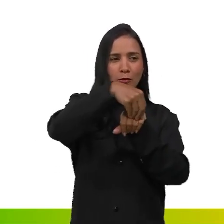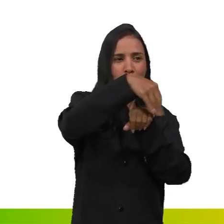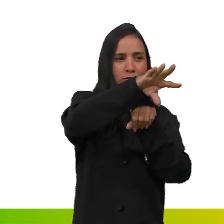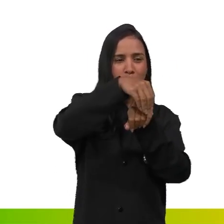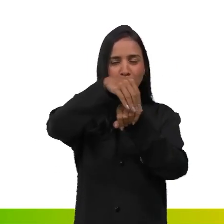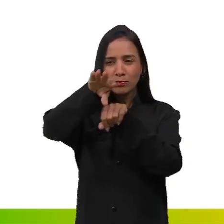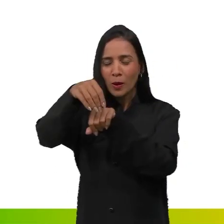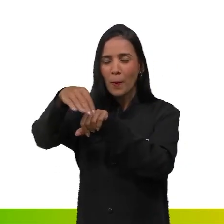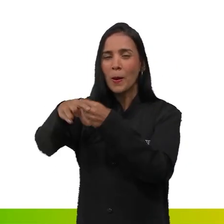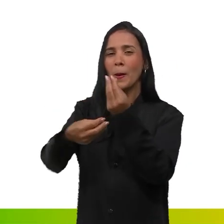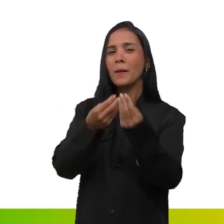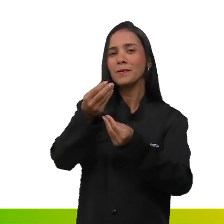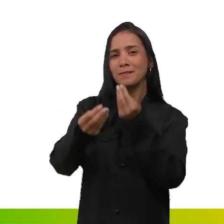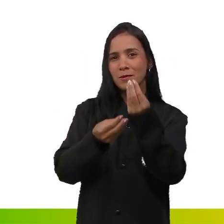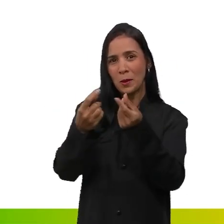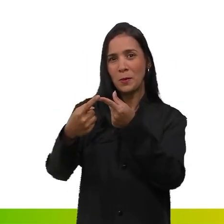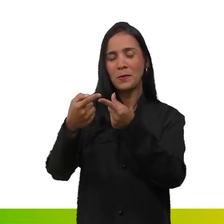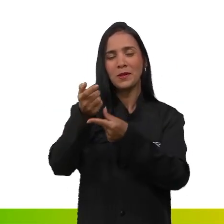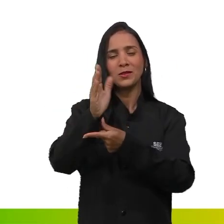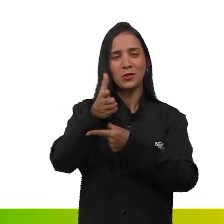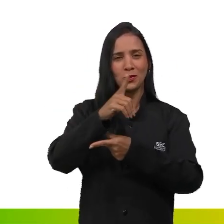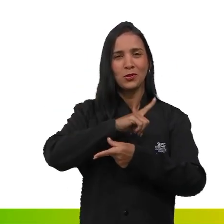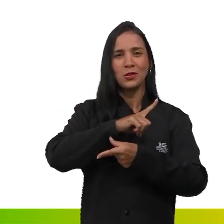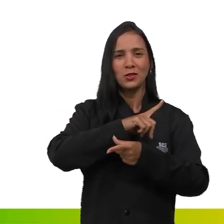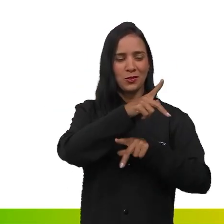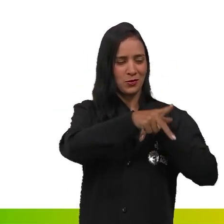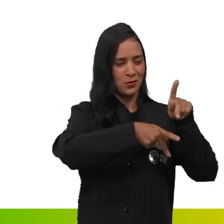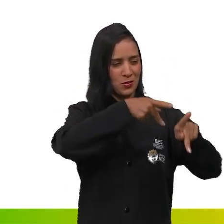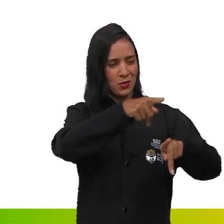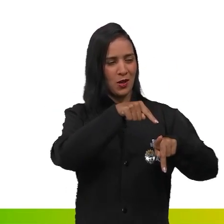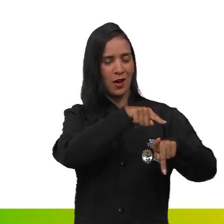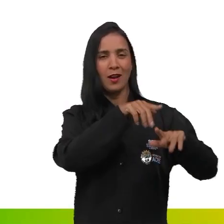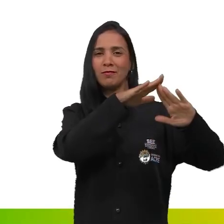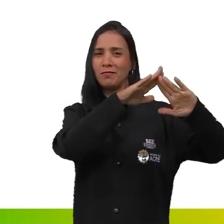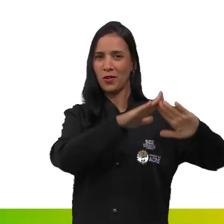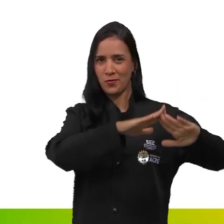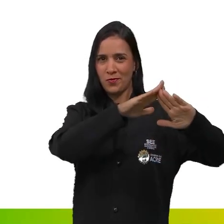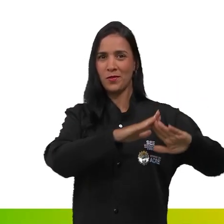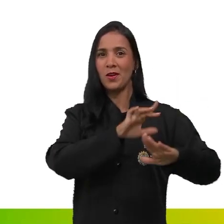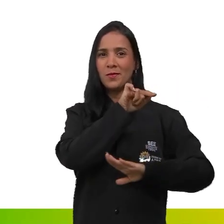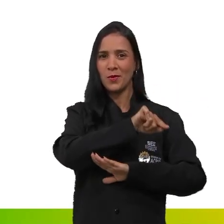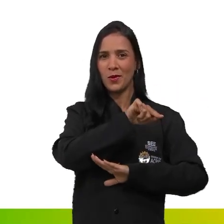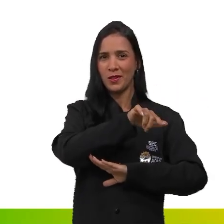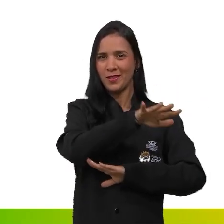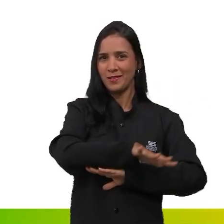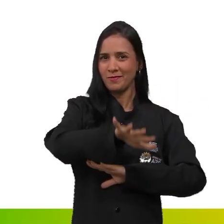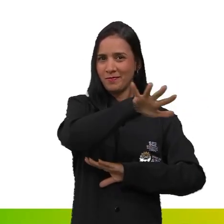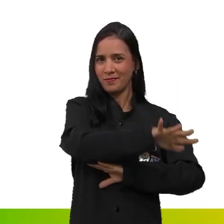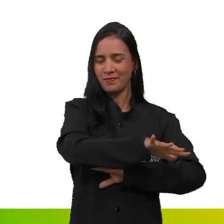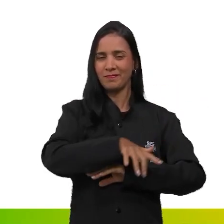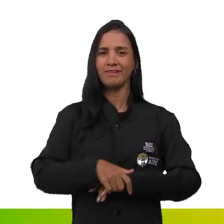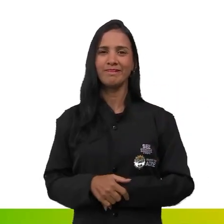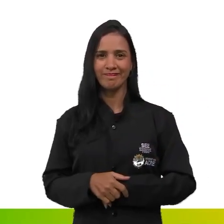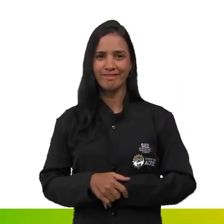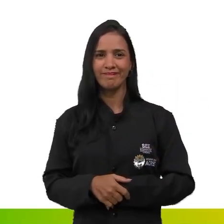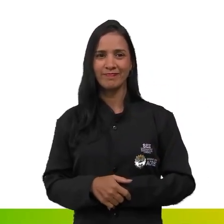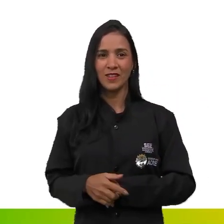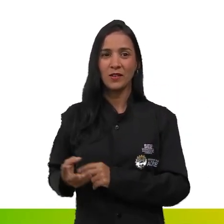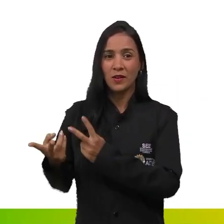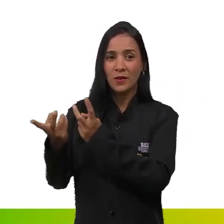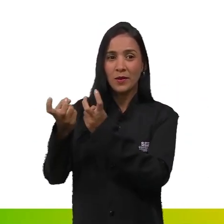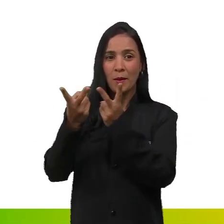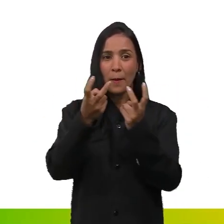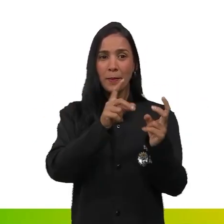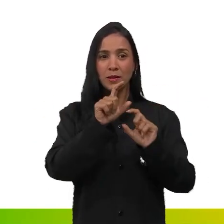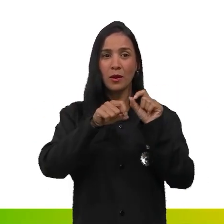visivelmente já pertencia aí aos povos originários do local. Então, percebam aí vários